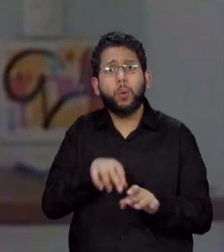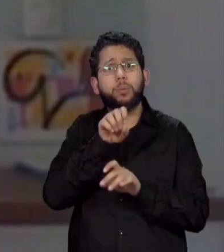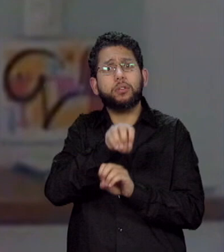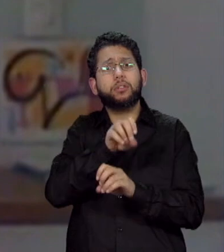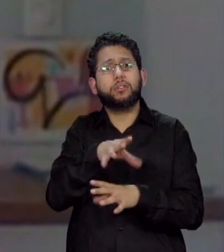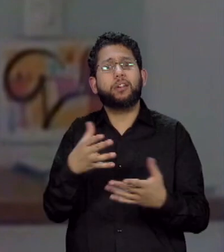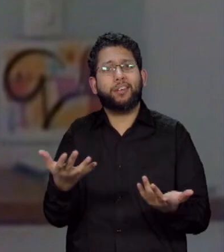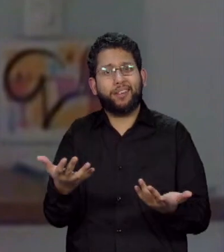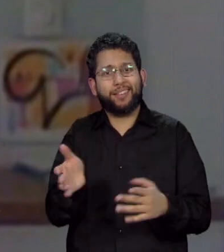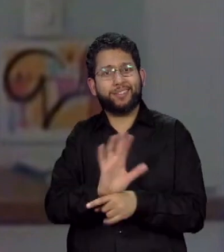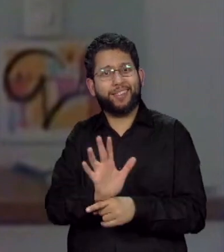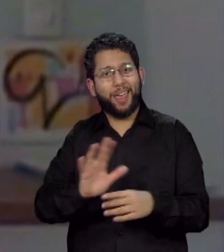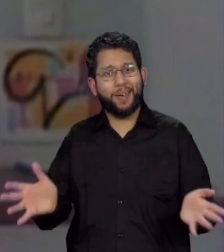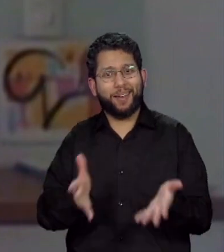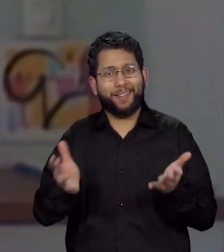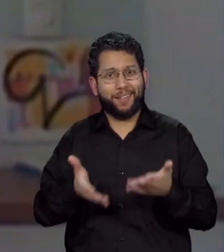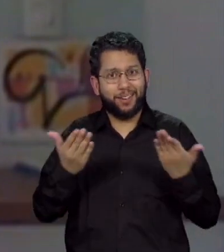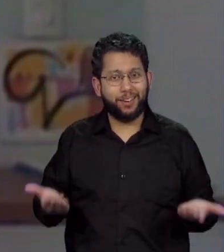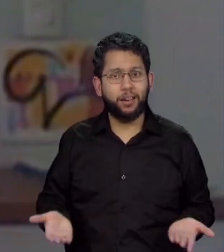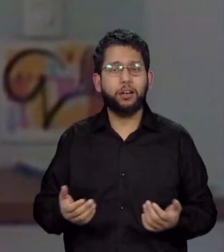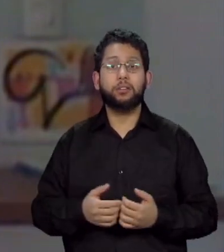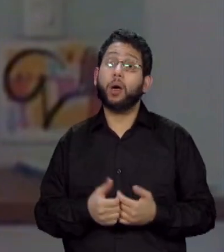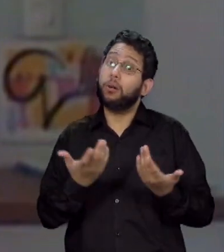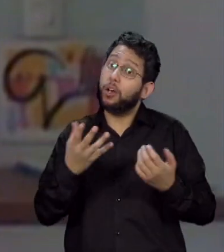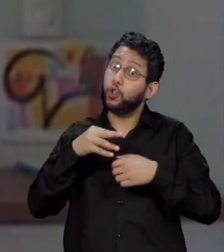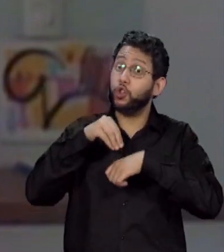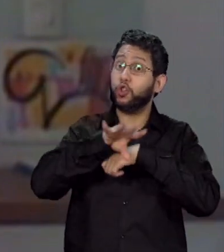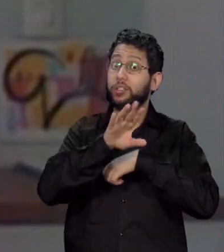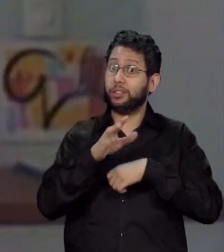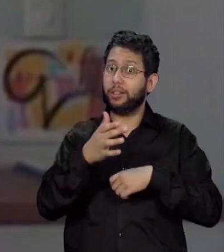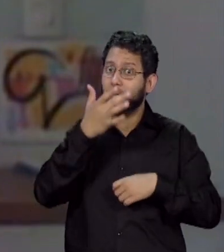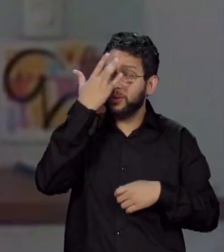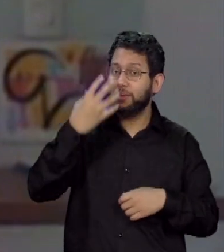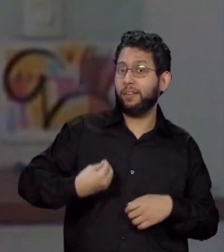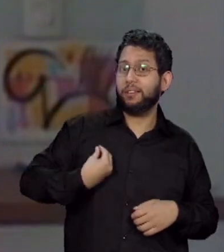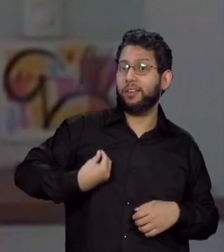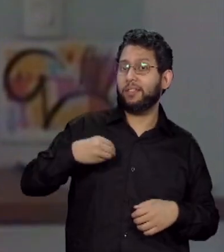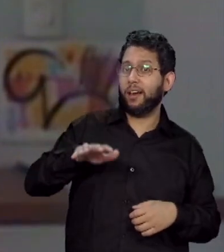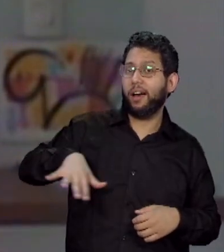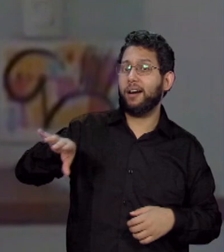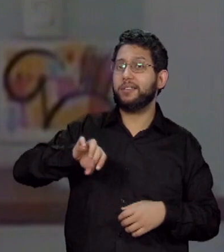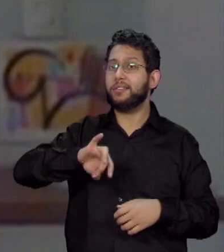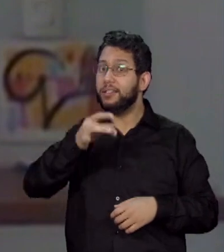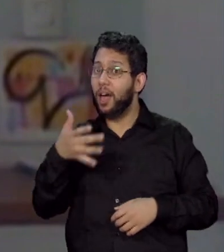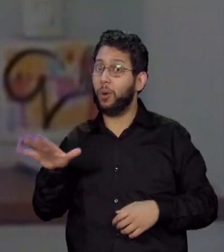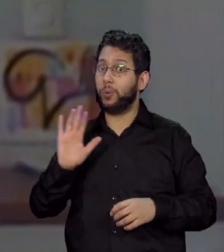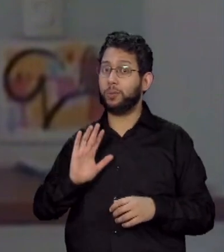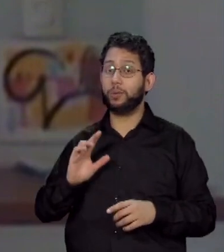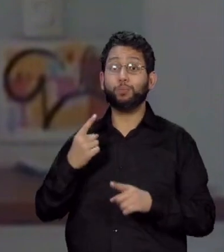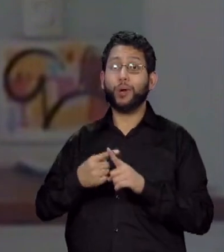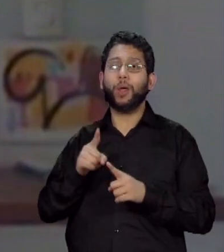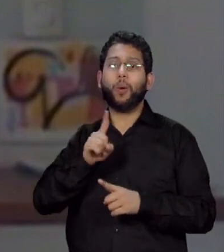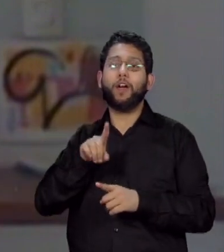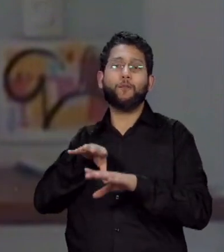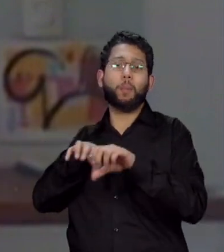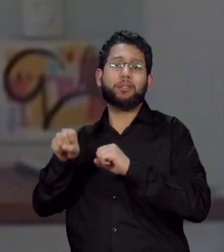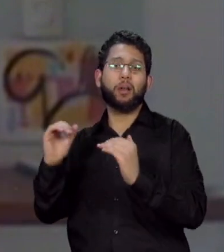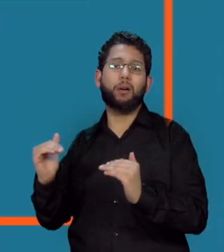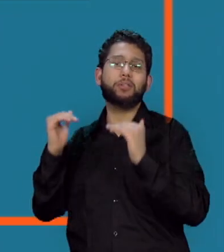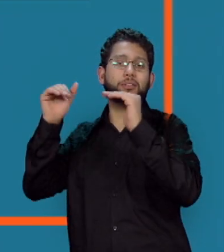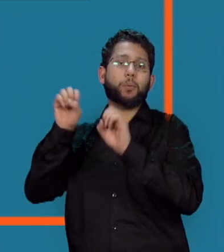operante. Então eu acho que também fica aí uma dica para quem quiser uma formação que não seja uma formação em ensino